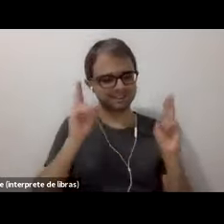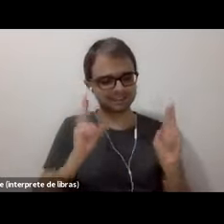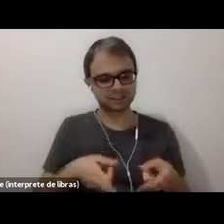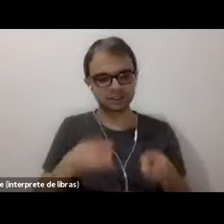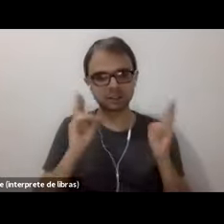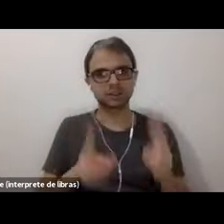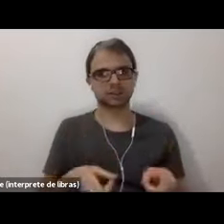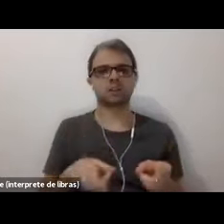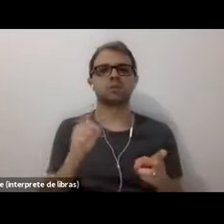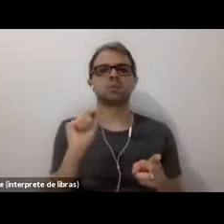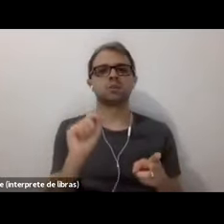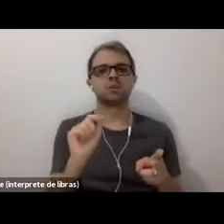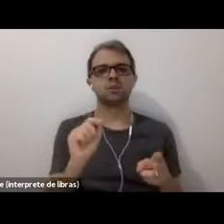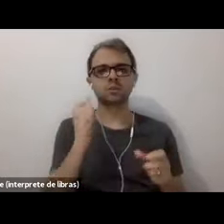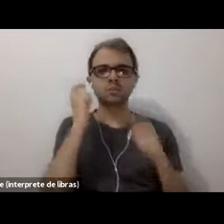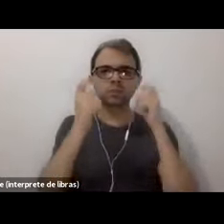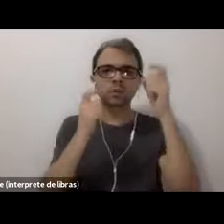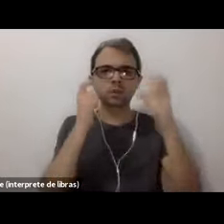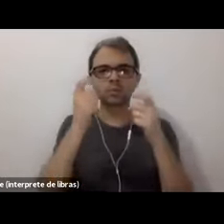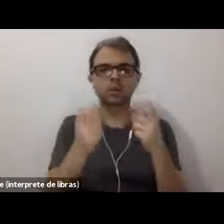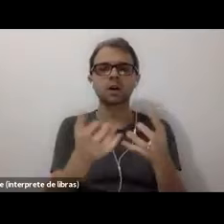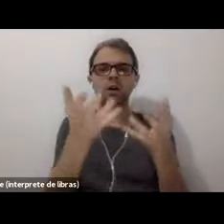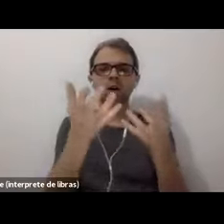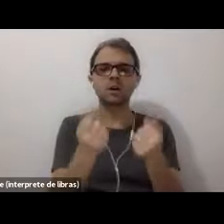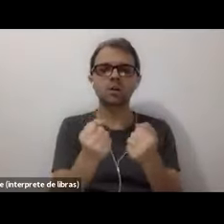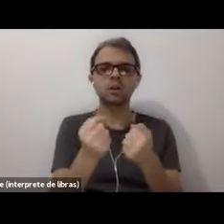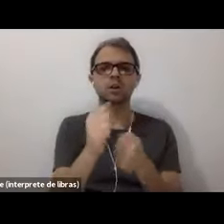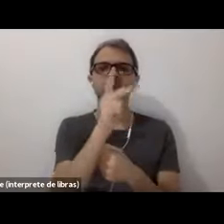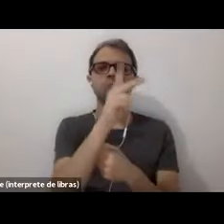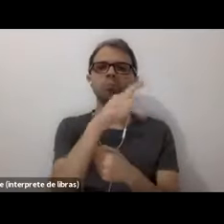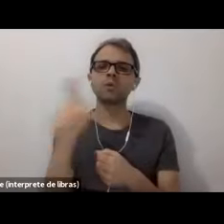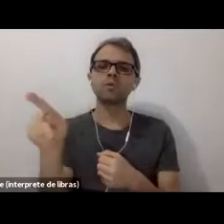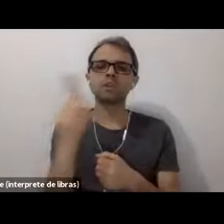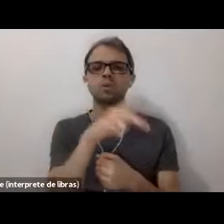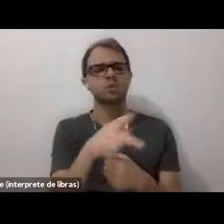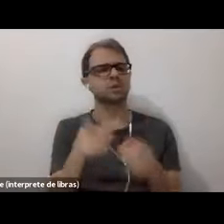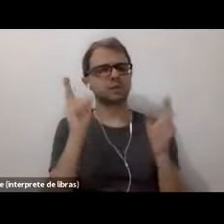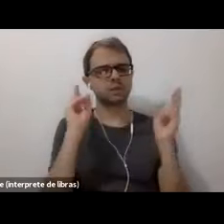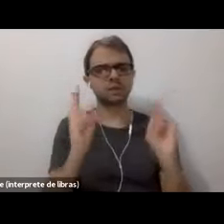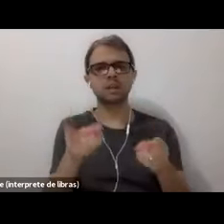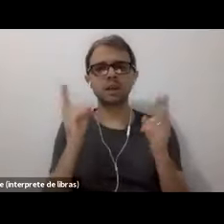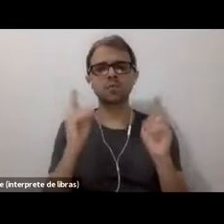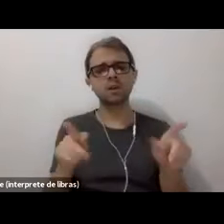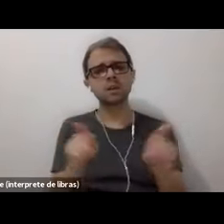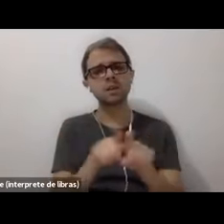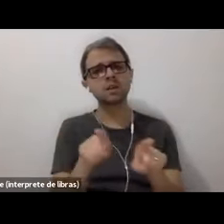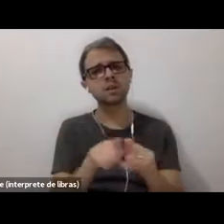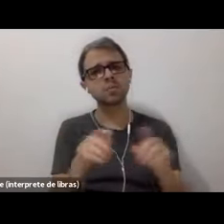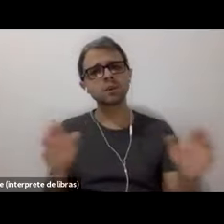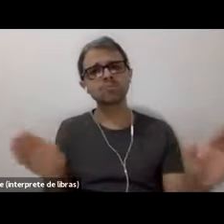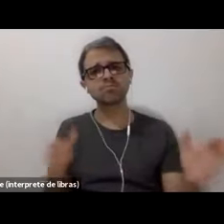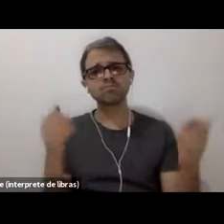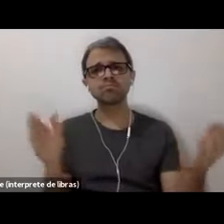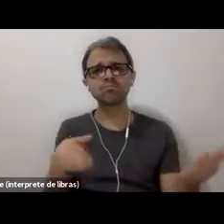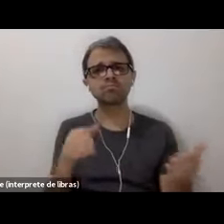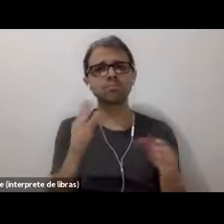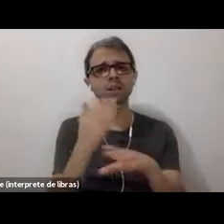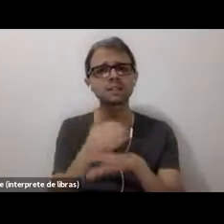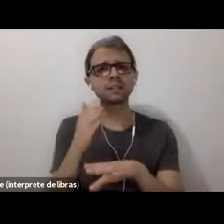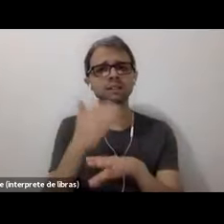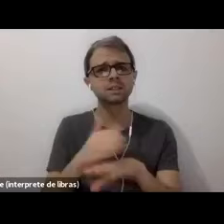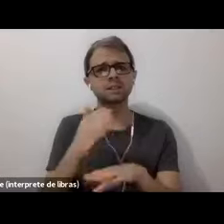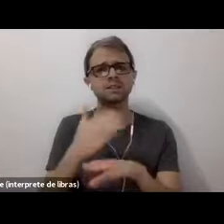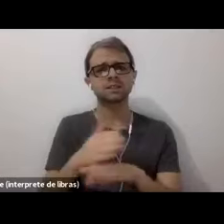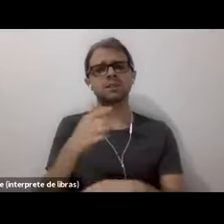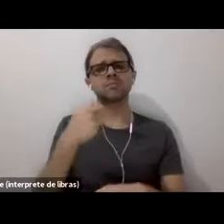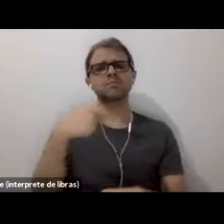esses professores, em estar juntos e realmente trabalhar toda essa questão emocional que esse momento está sujeito, né?